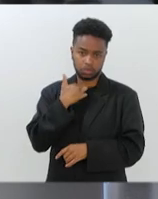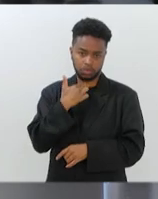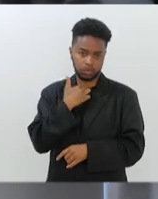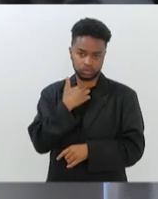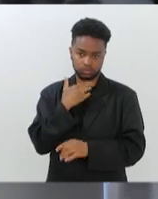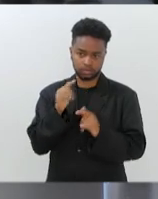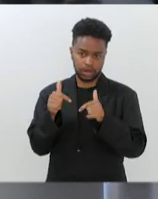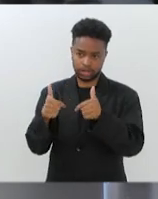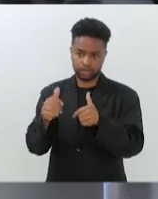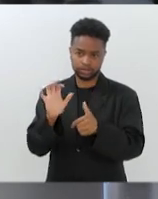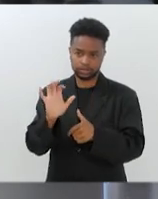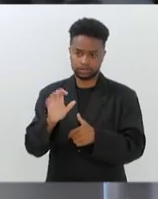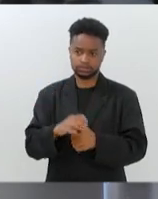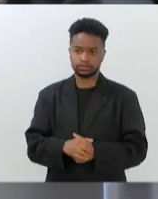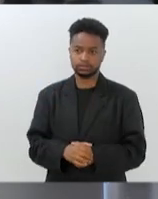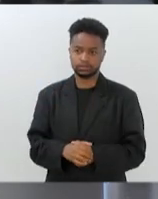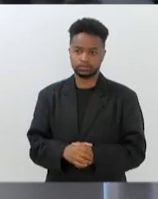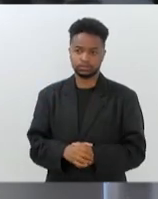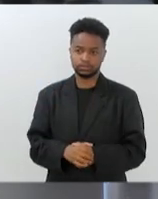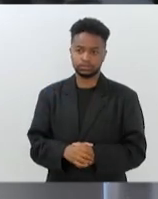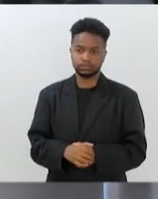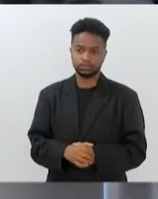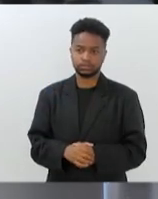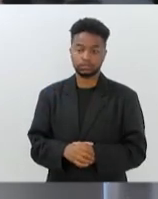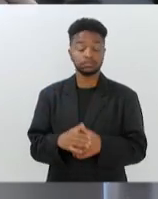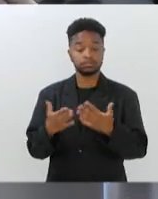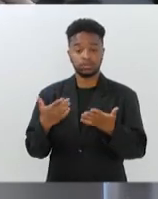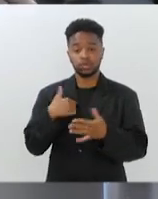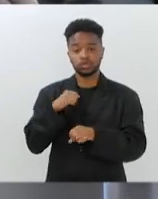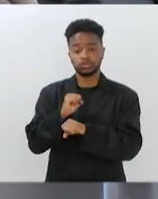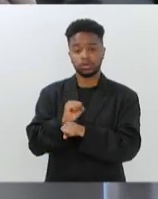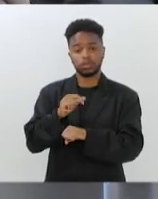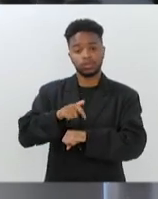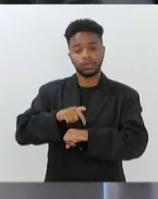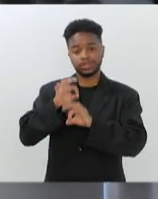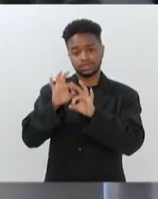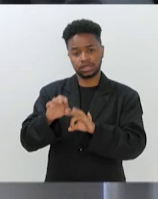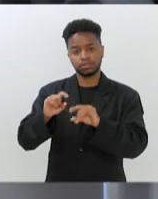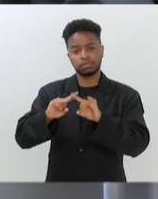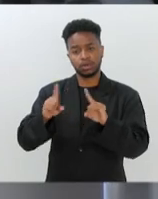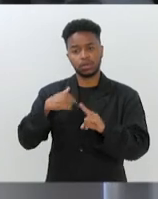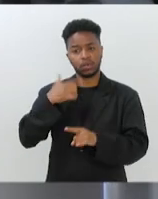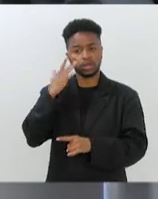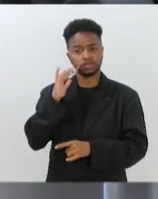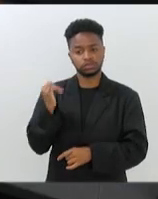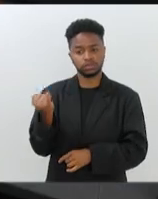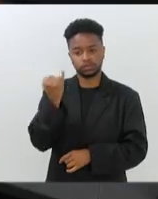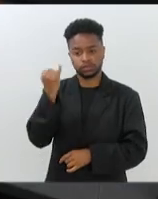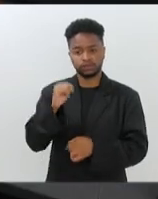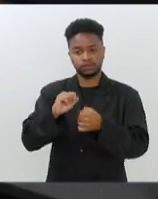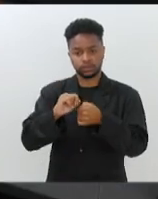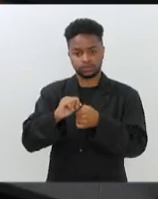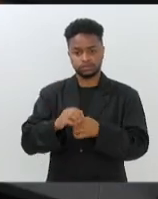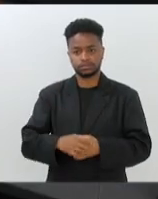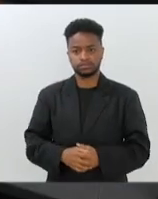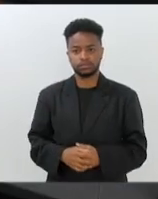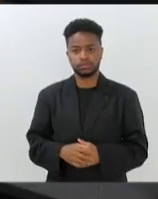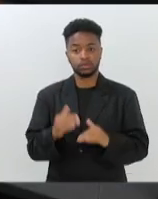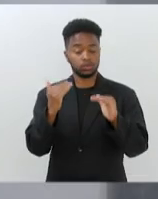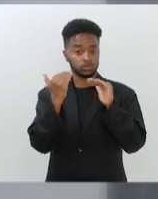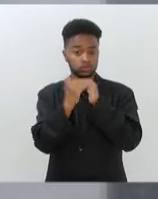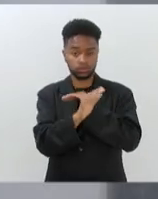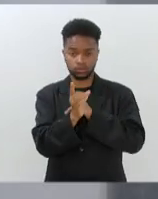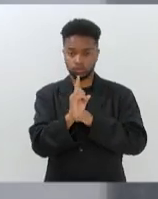era a ponderação que gostaria de fazer naquele momento apropriado mas que acho que ainda cabe ser feito é eu Eu discordo Deputado porque